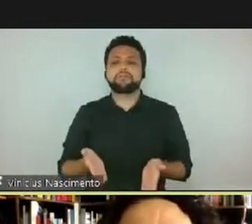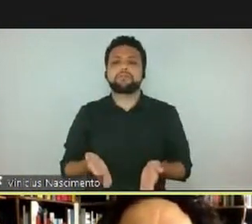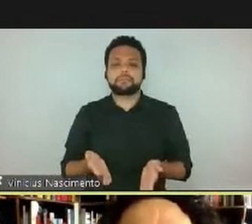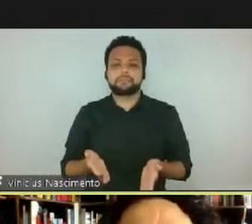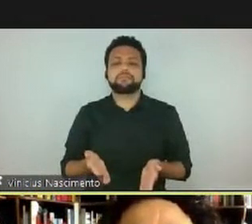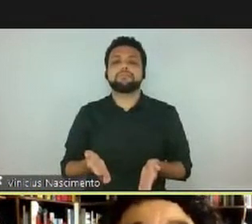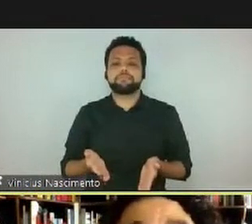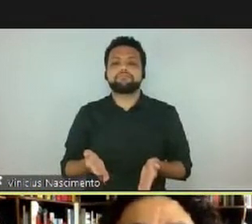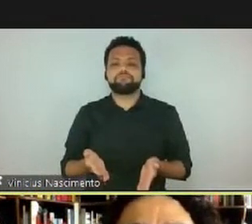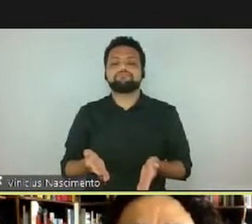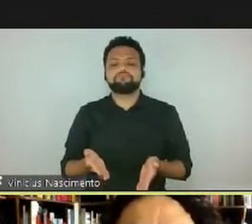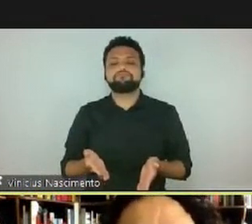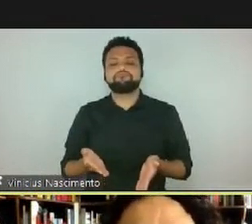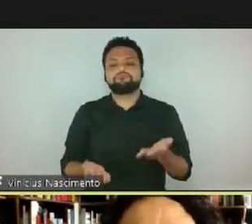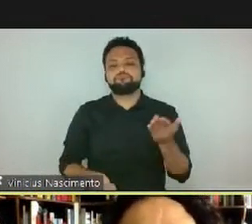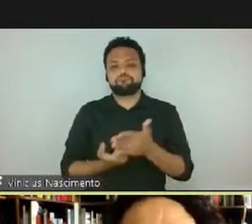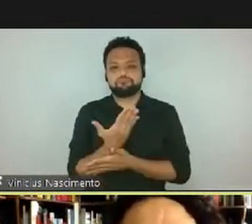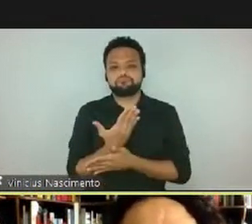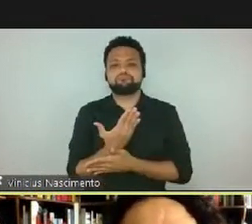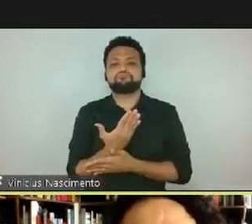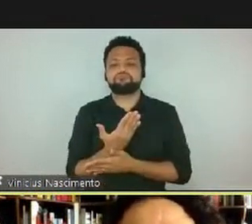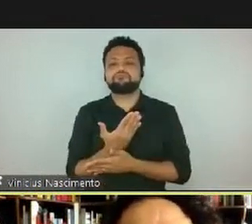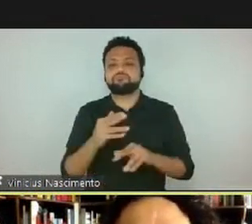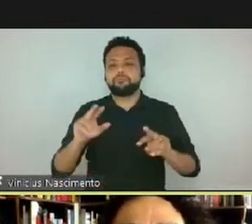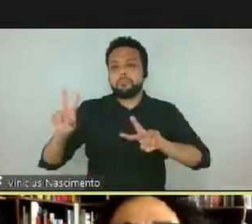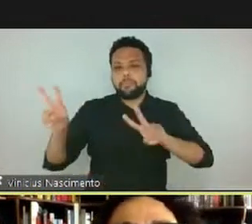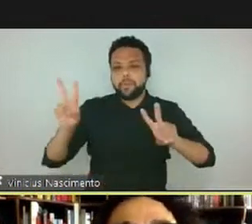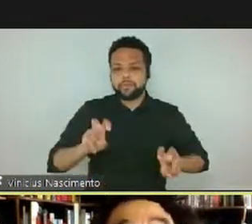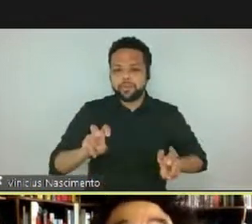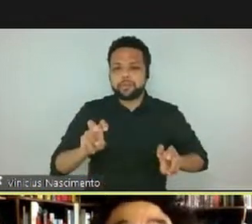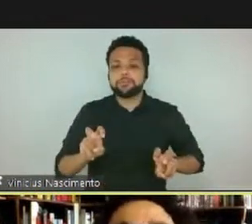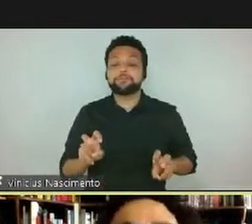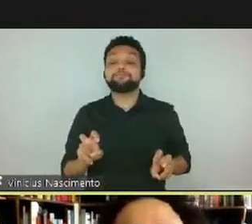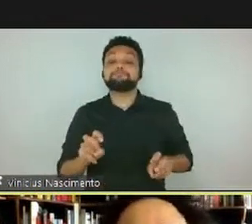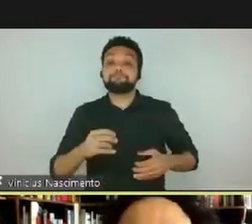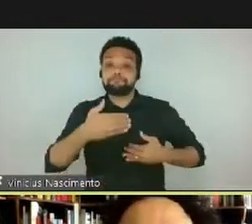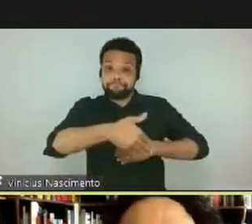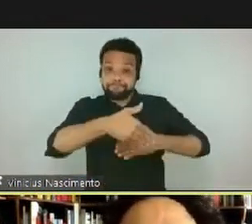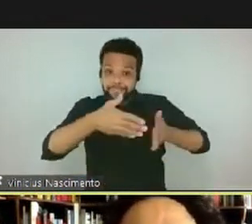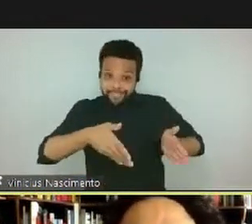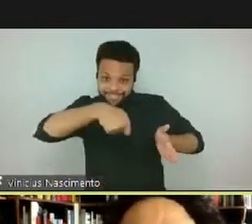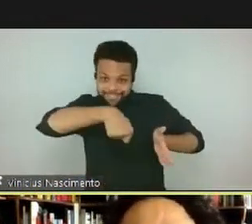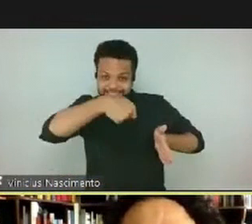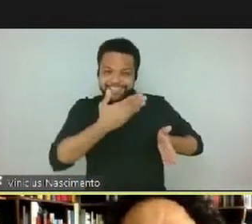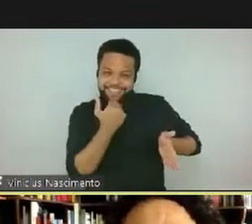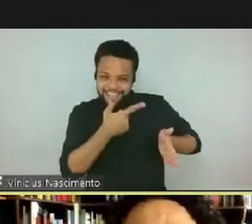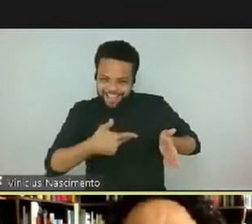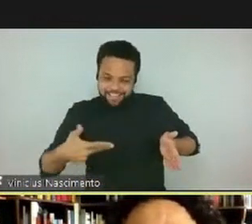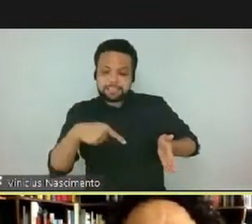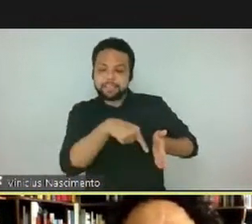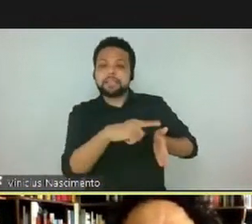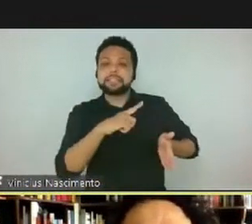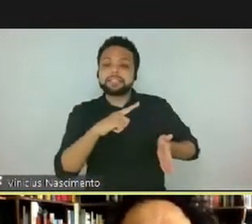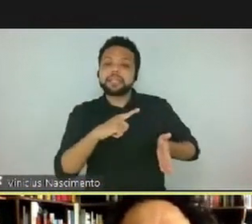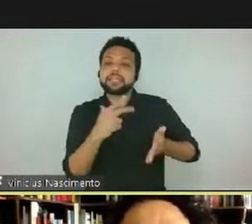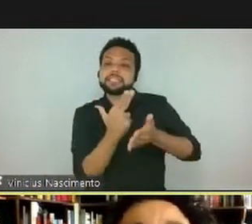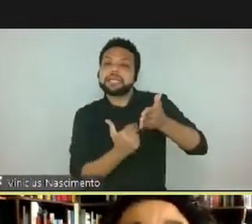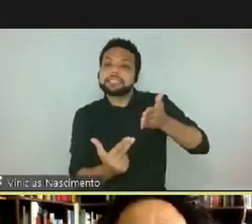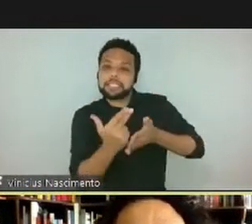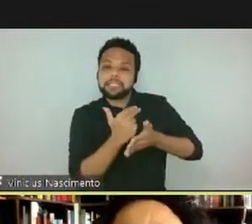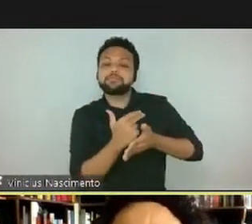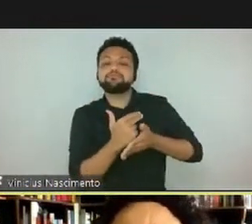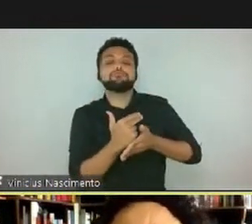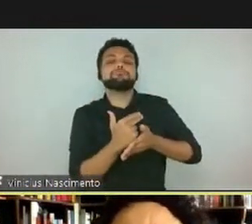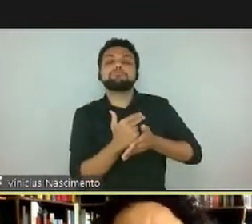ação, intitulada Tem Desenho na Cesta Básica, e convidamos a entrega de cesta básica, ela é realizada